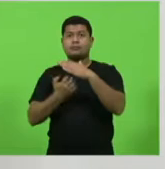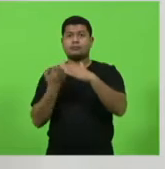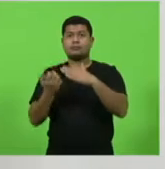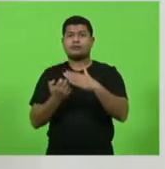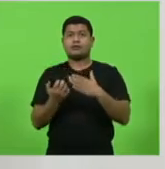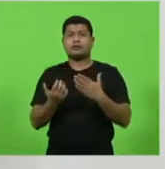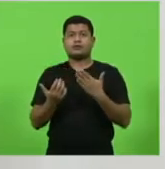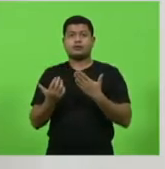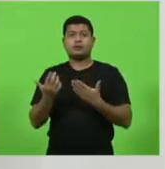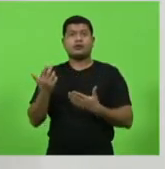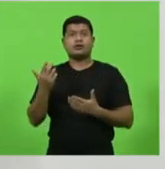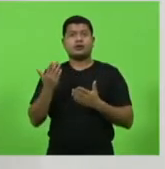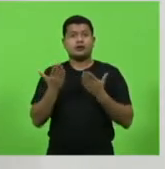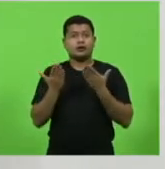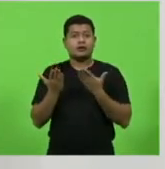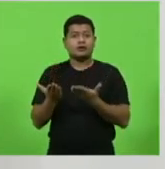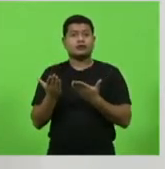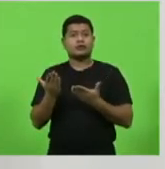licitação.